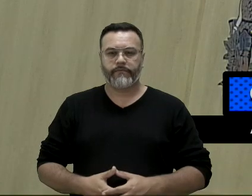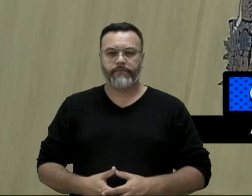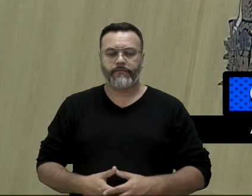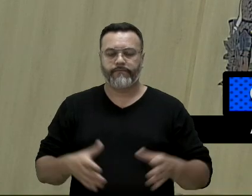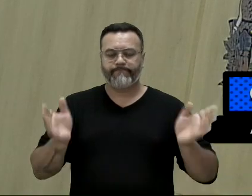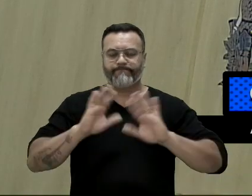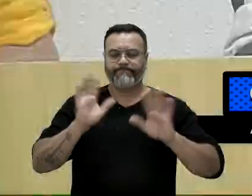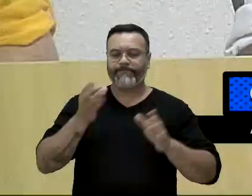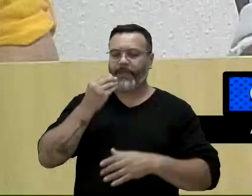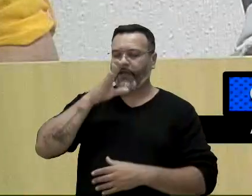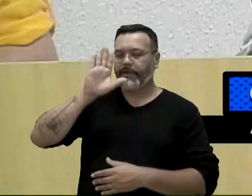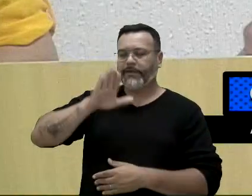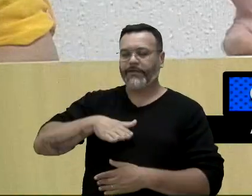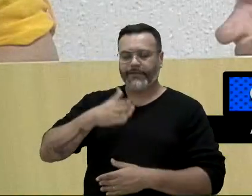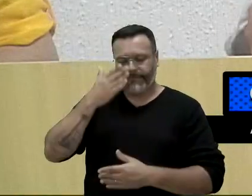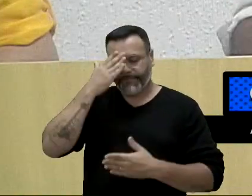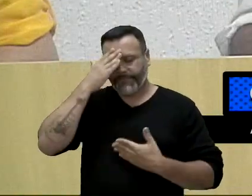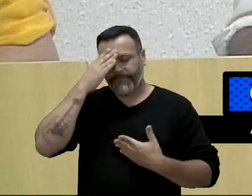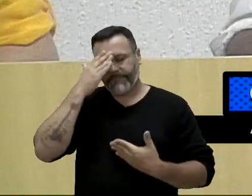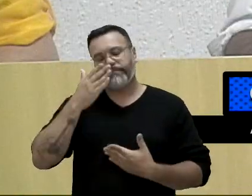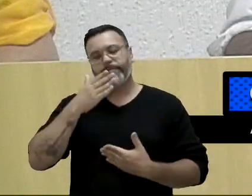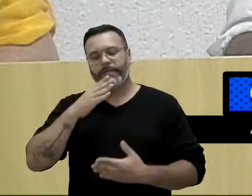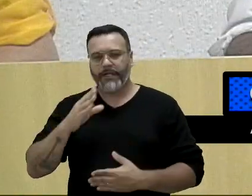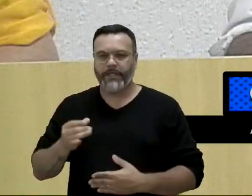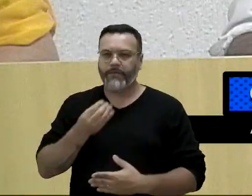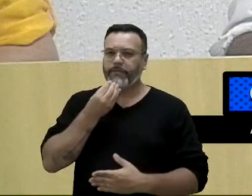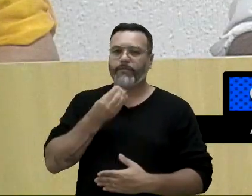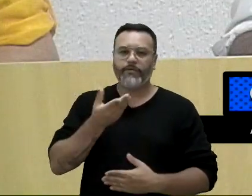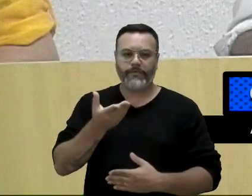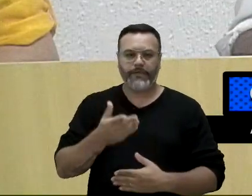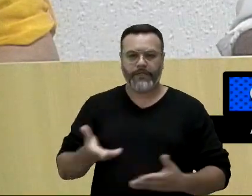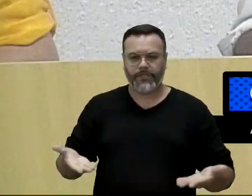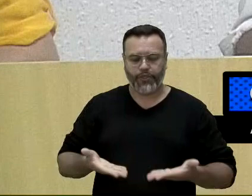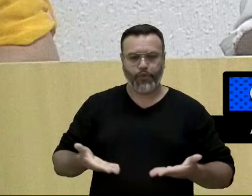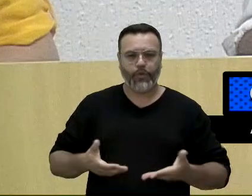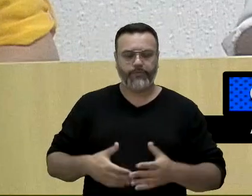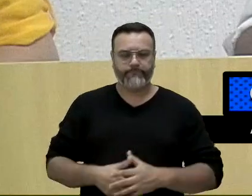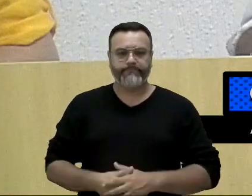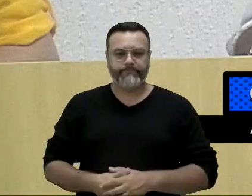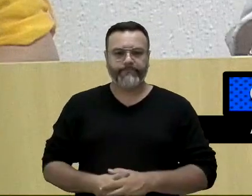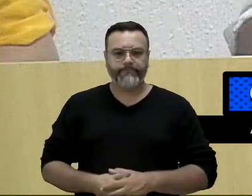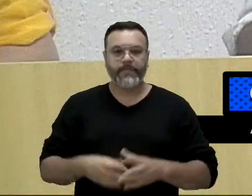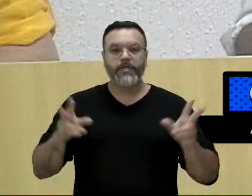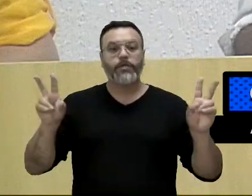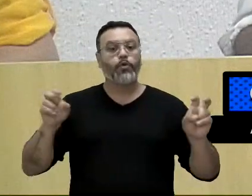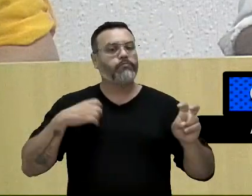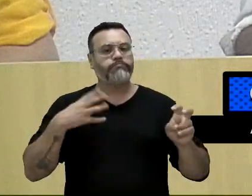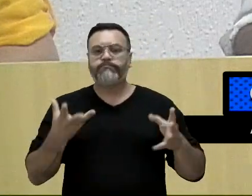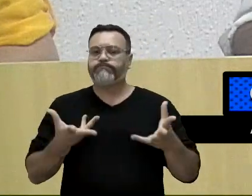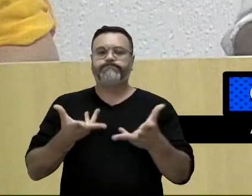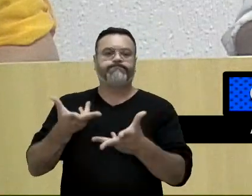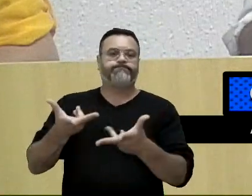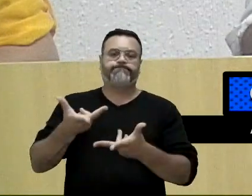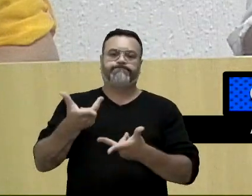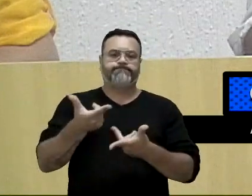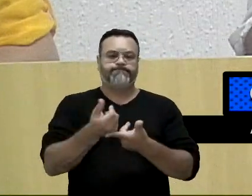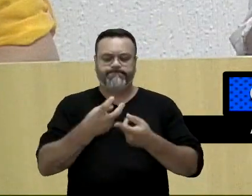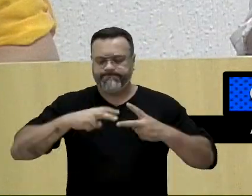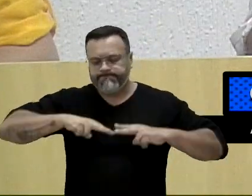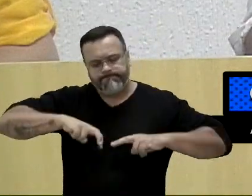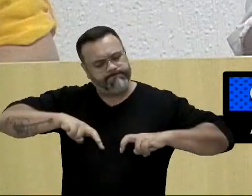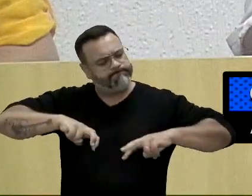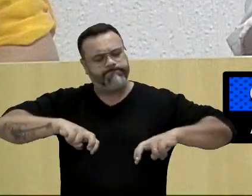Boa tarde, obrigado pela oportunidade. É um tema maravilhoso, de